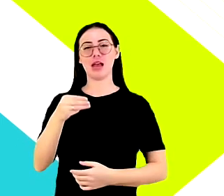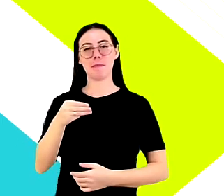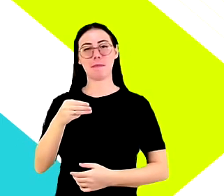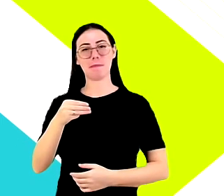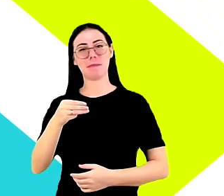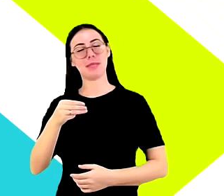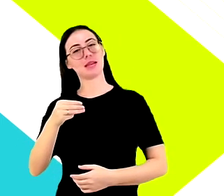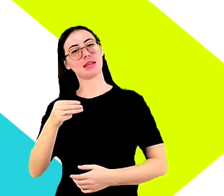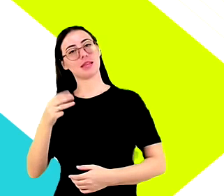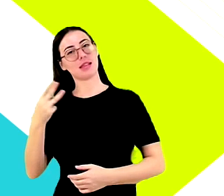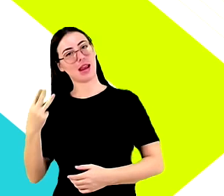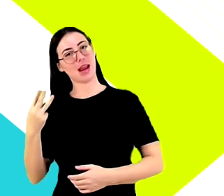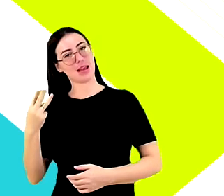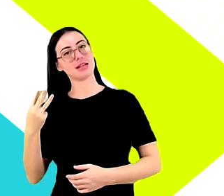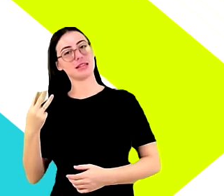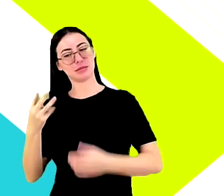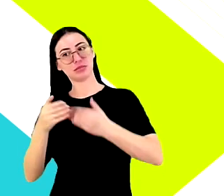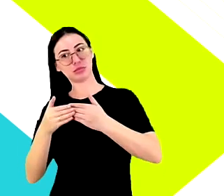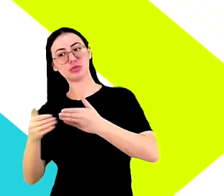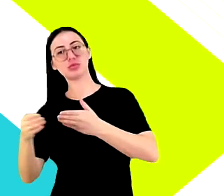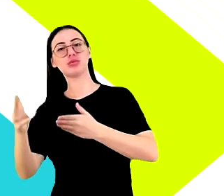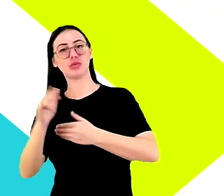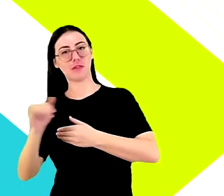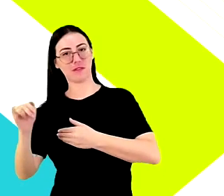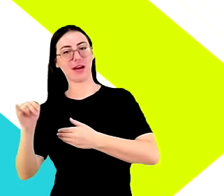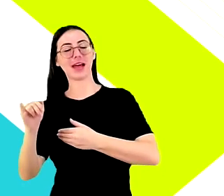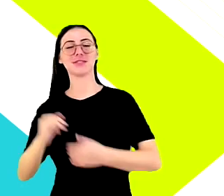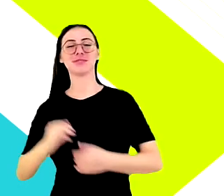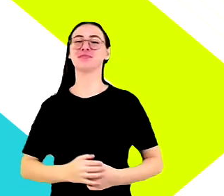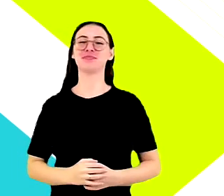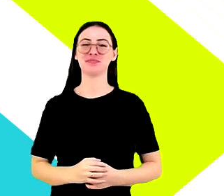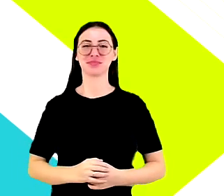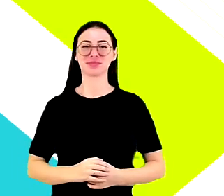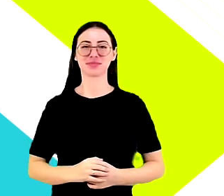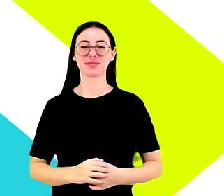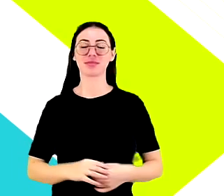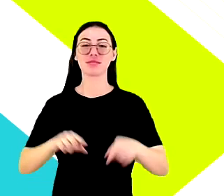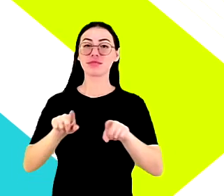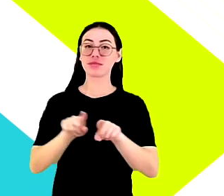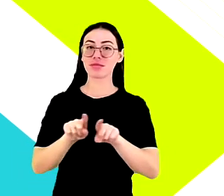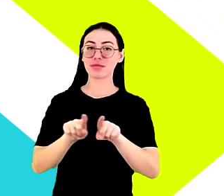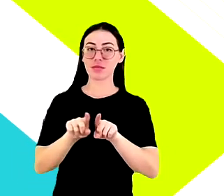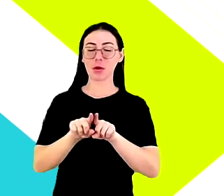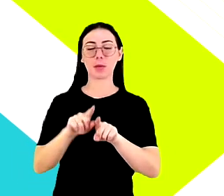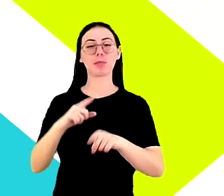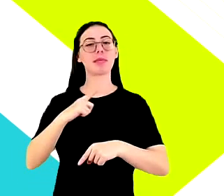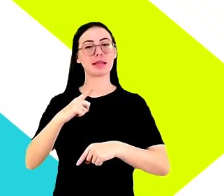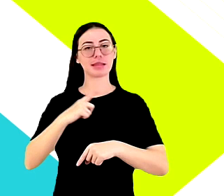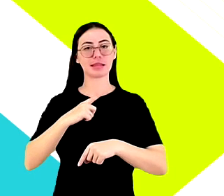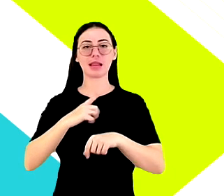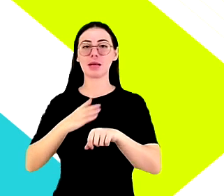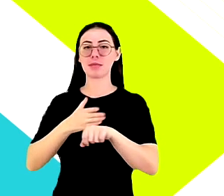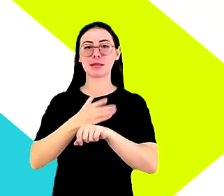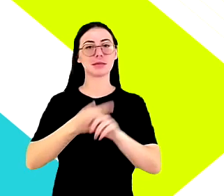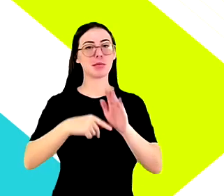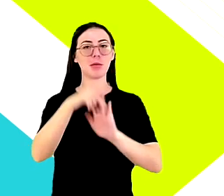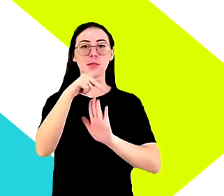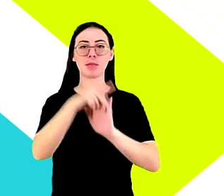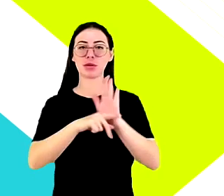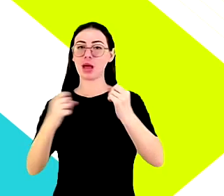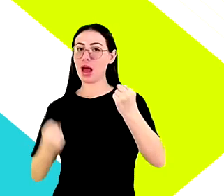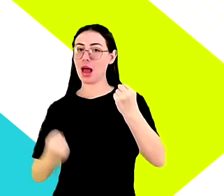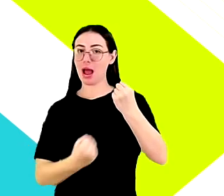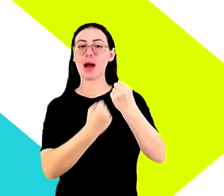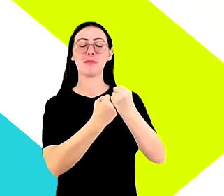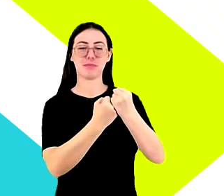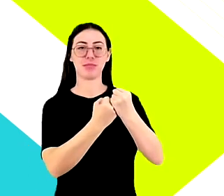3 também. E, além disso, a gente participa também de um projeto da World Food Program,